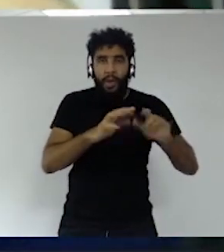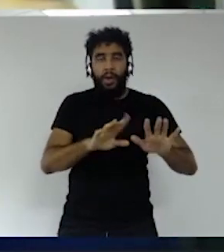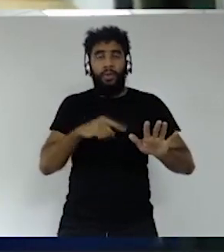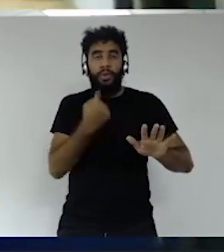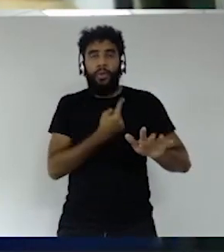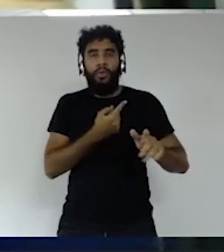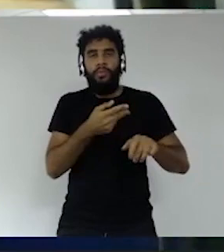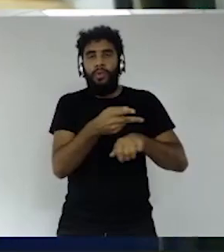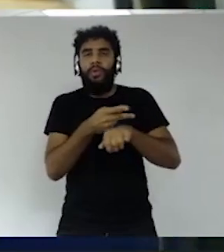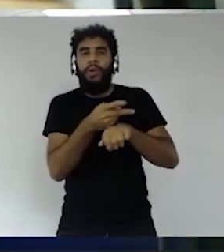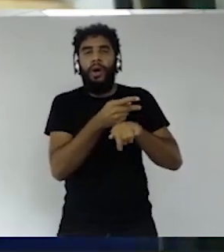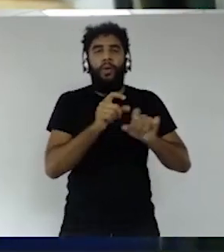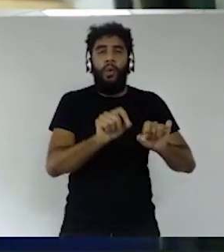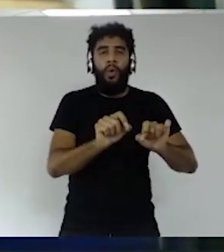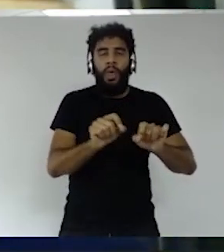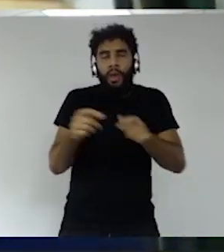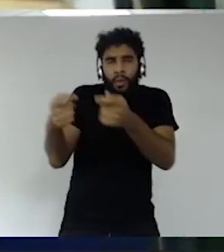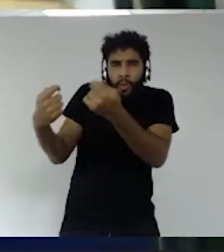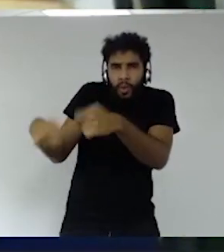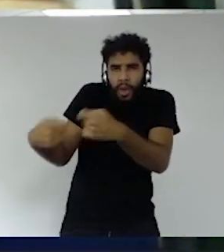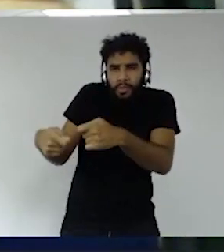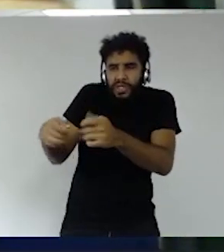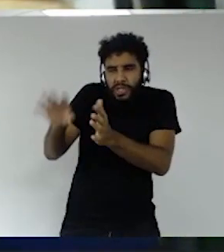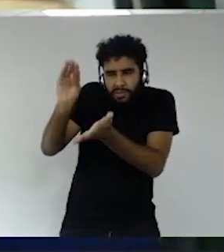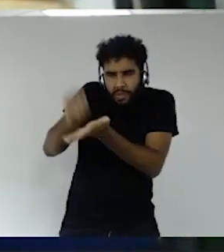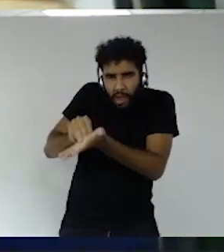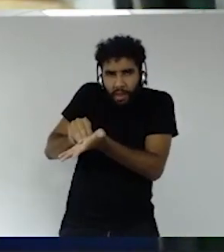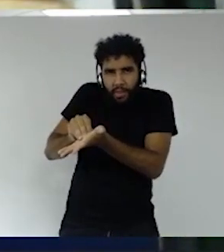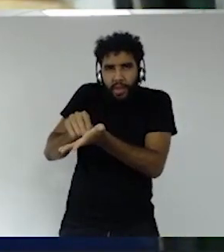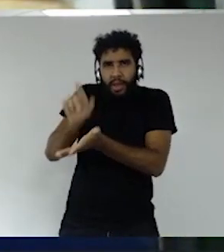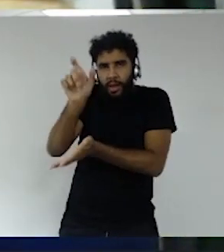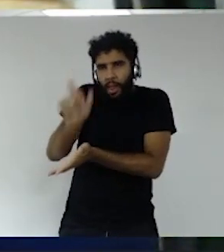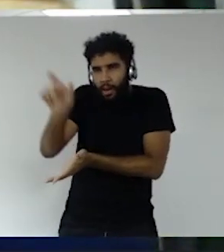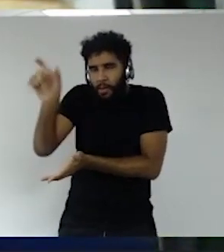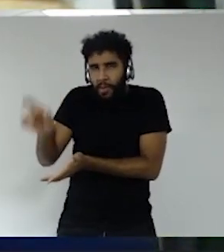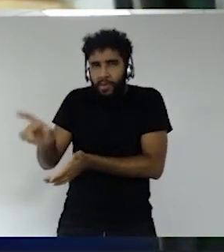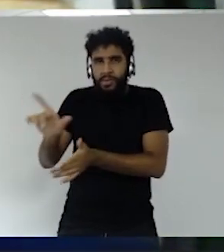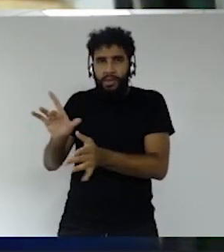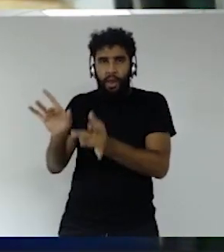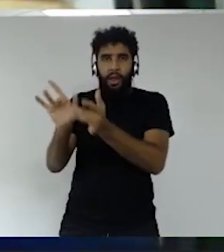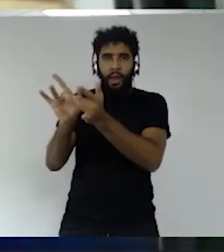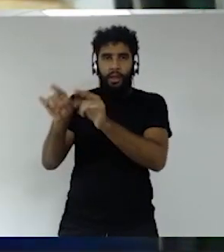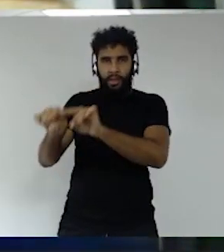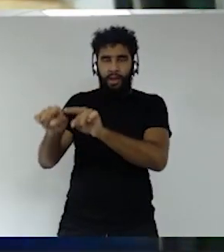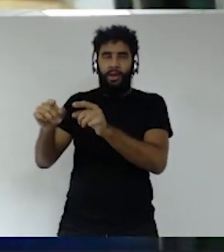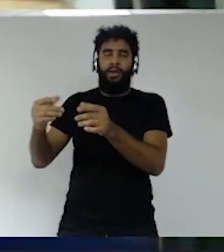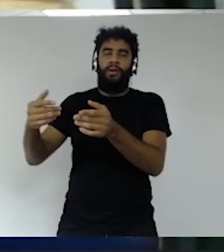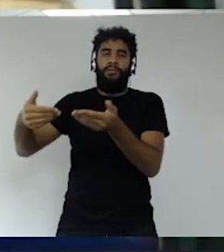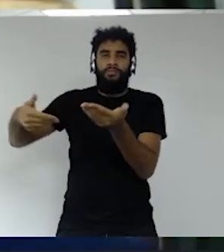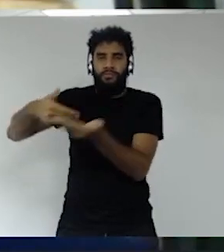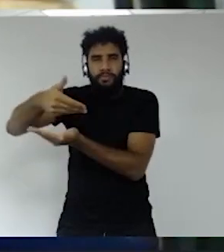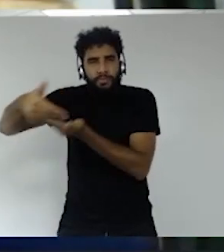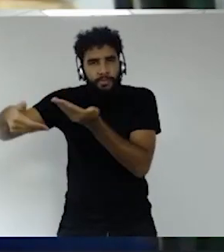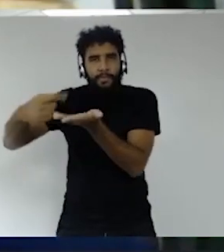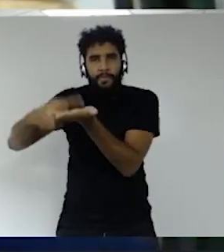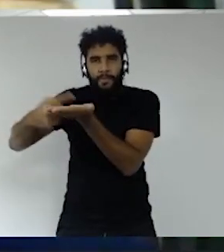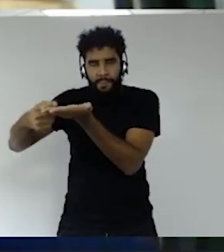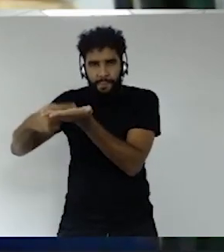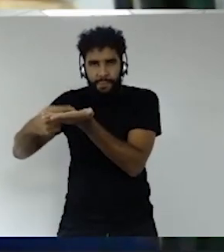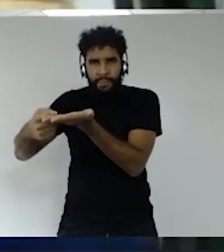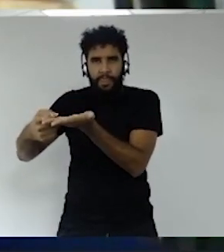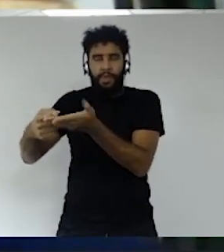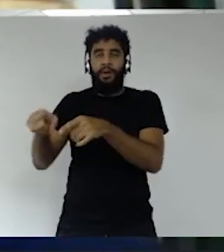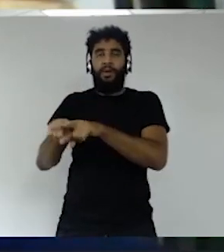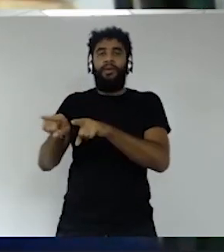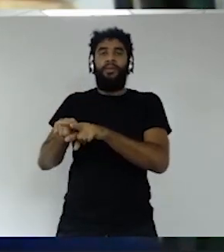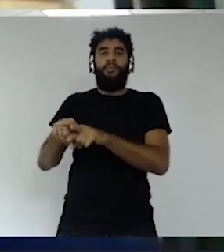procuramos entender quais são as necessidades reais e efetivas das pessoas que estão envolvidas naquele conflito, naquele confronto,